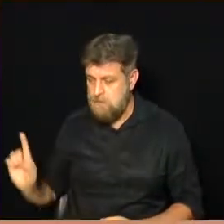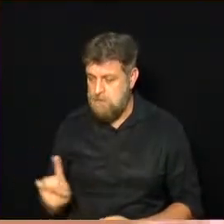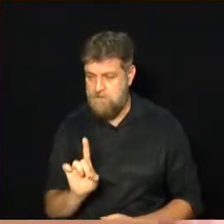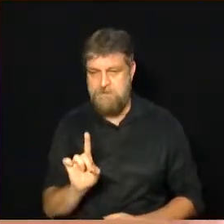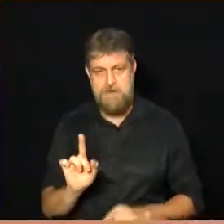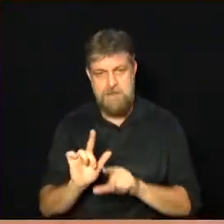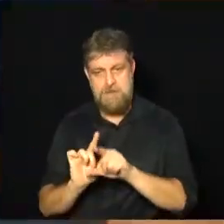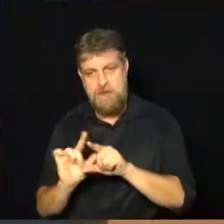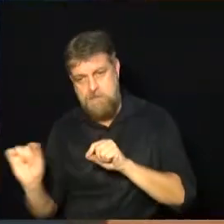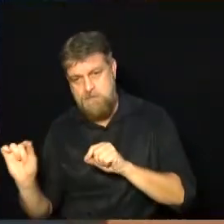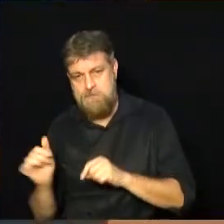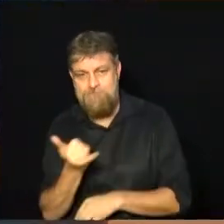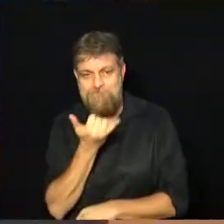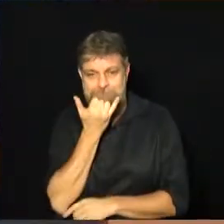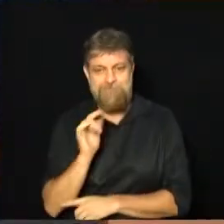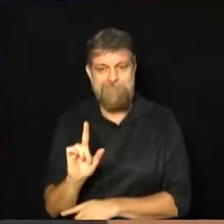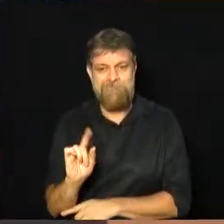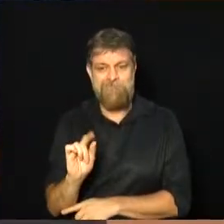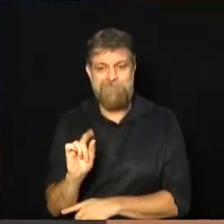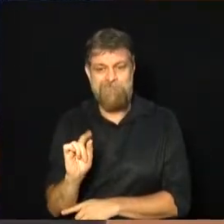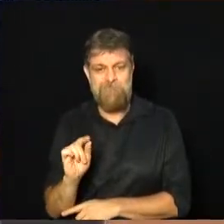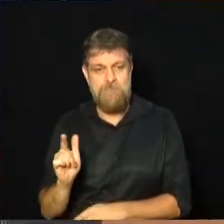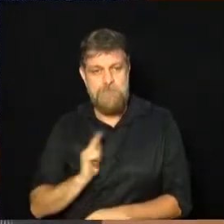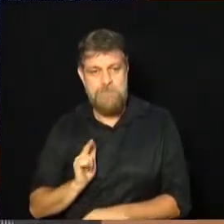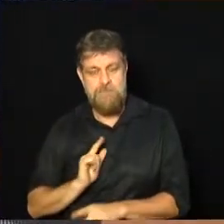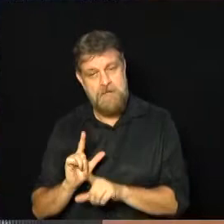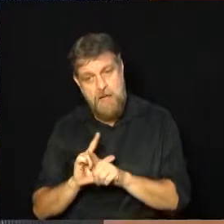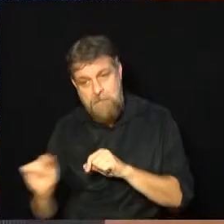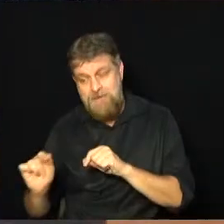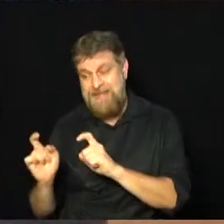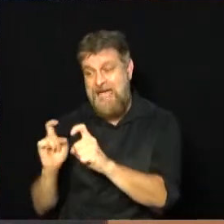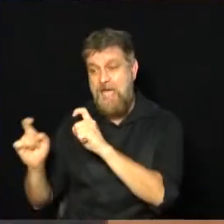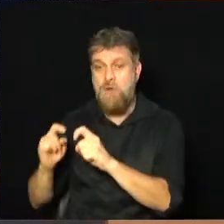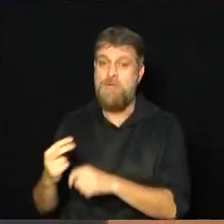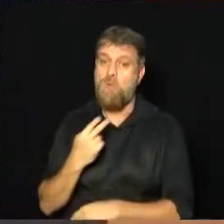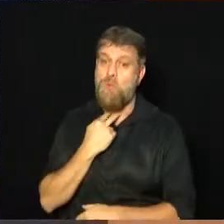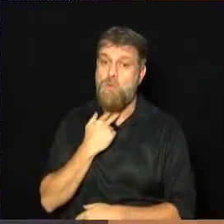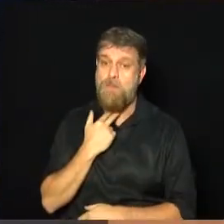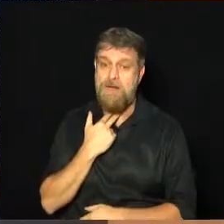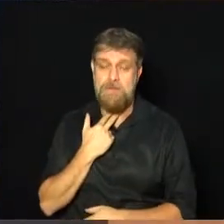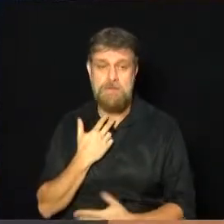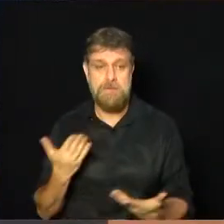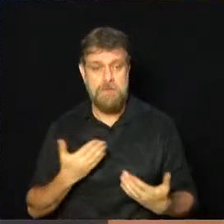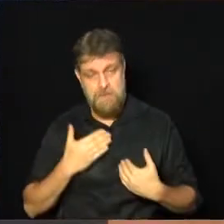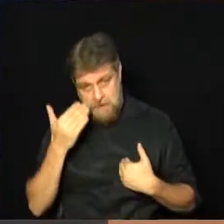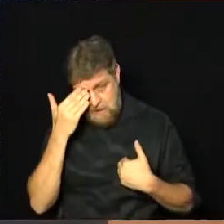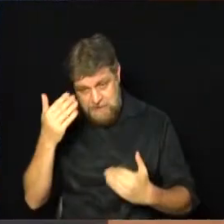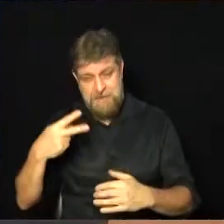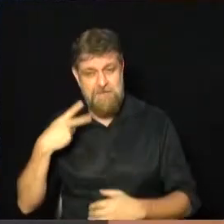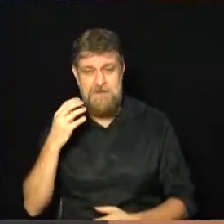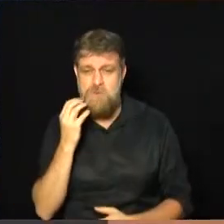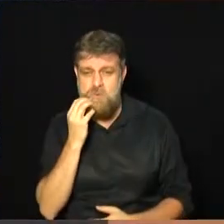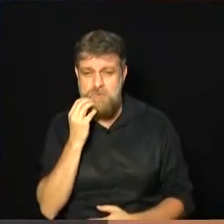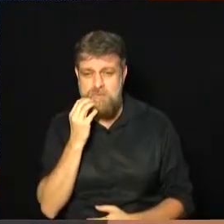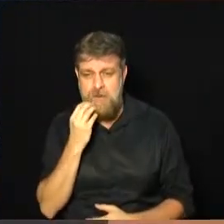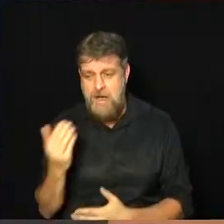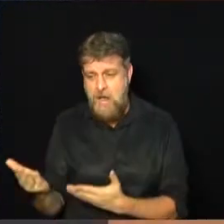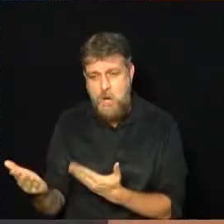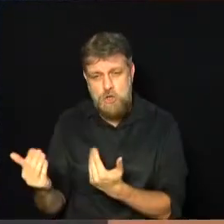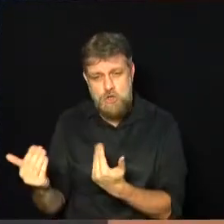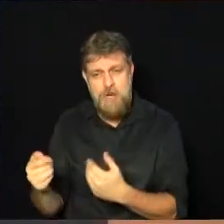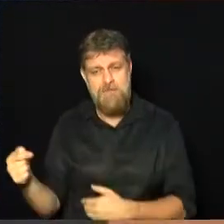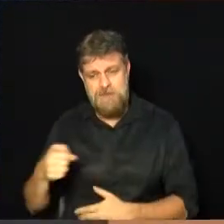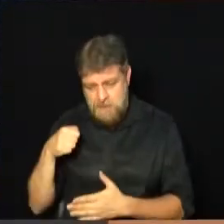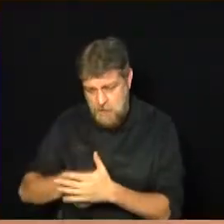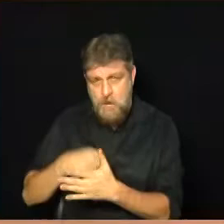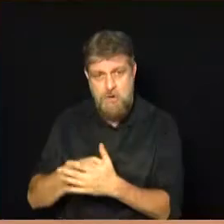Desculpa também de não ter avisado, que logo ele saiu para uma outra reunião. Então, eu agradeço aí a presença do vereador novo Igor. aí como você e